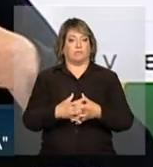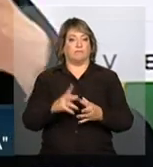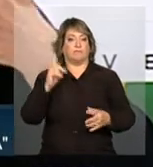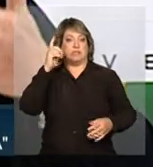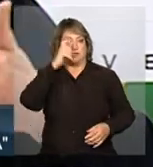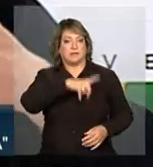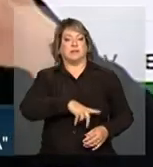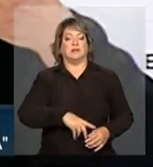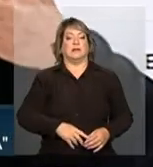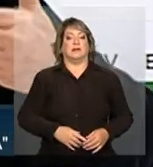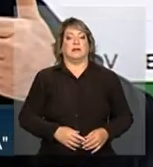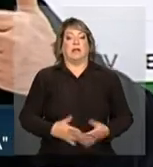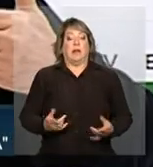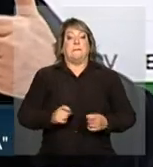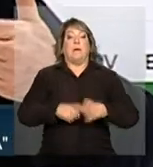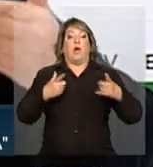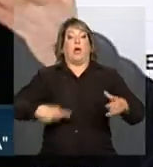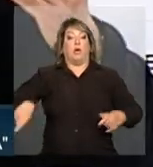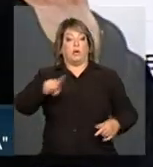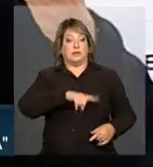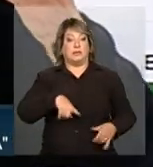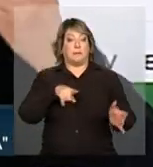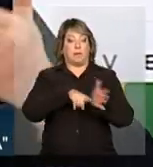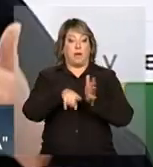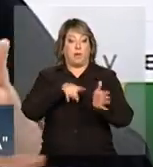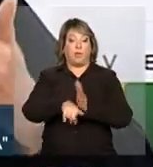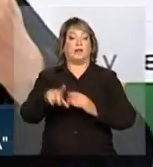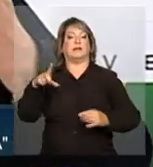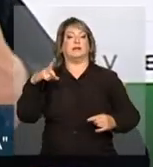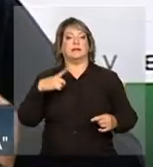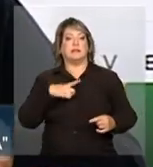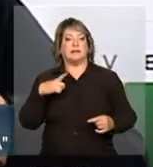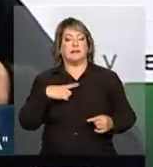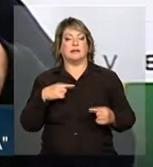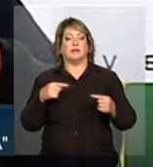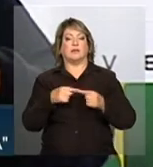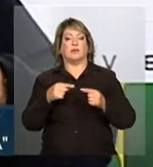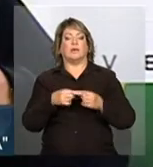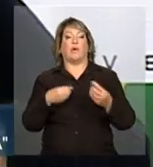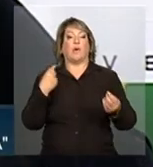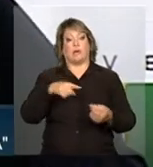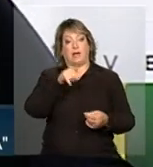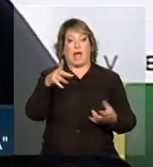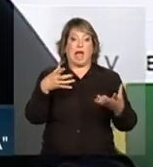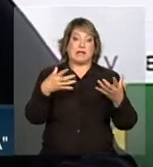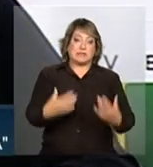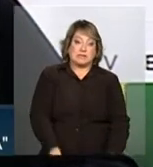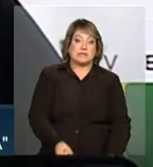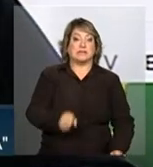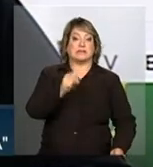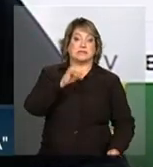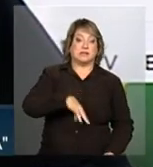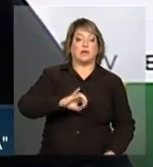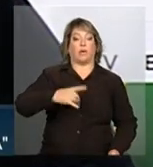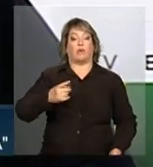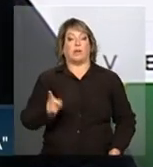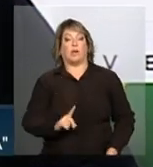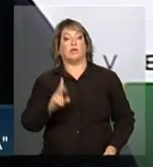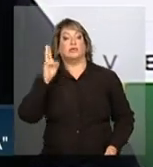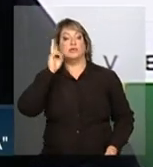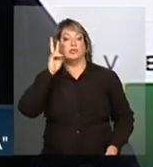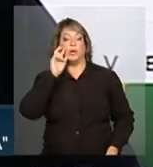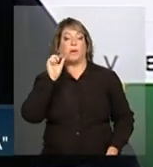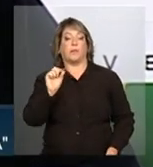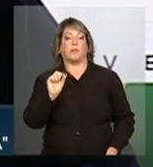Então, a maioria das perguntas tem a ver com graus de concordância, ou graus de aceitação, ou graus de